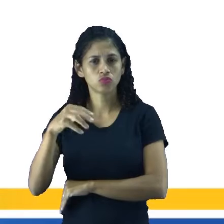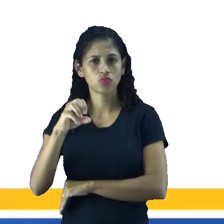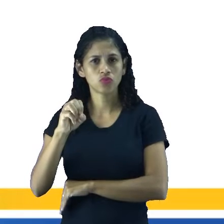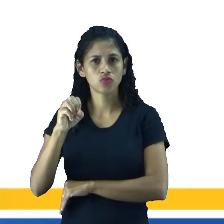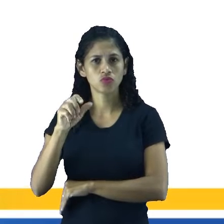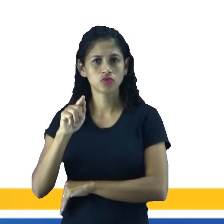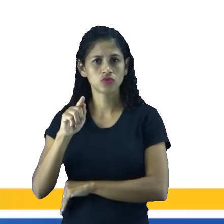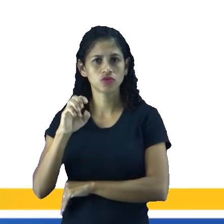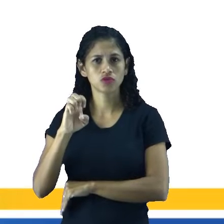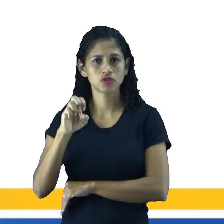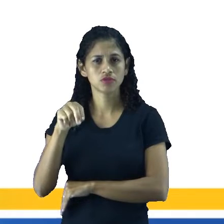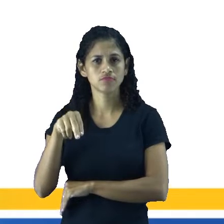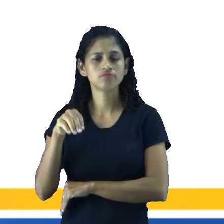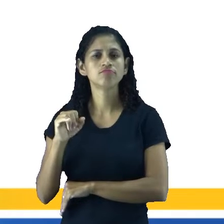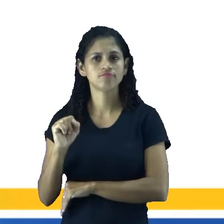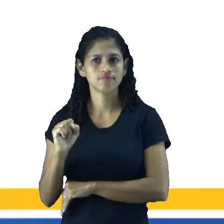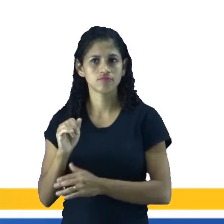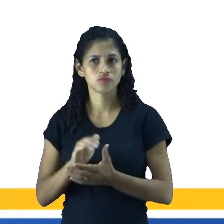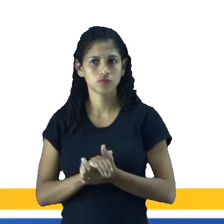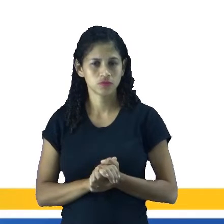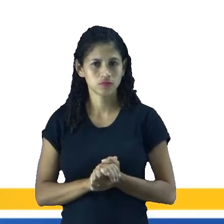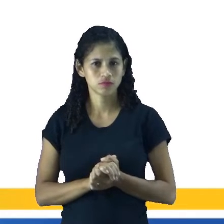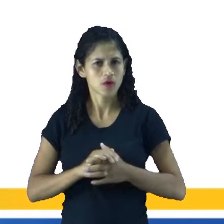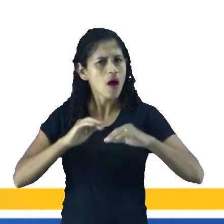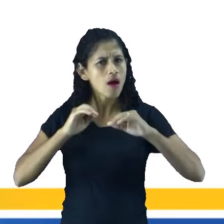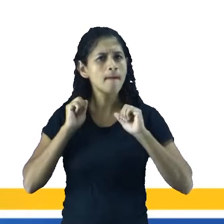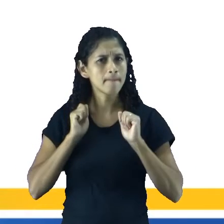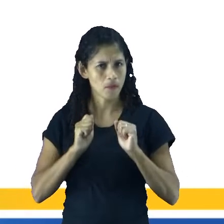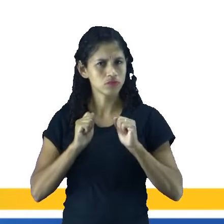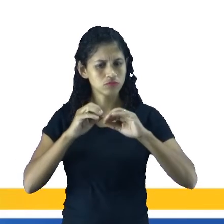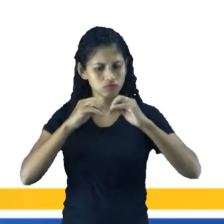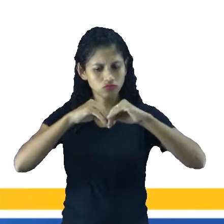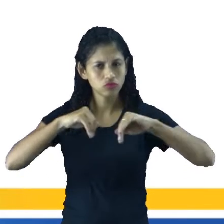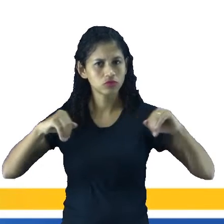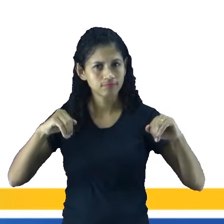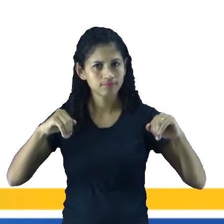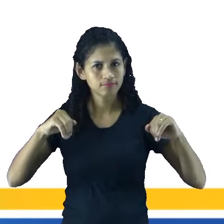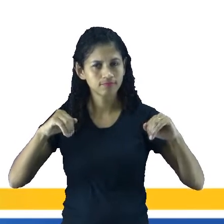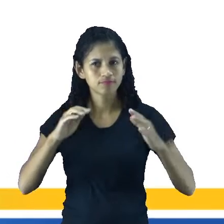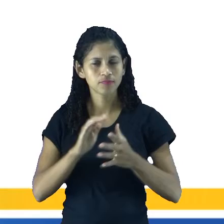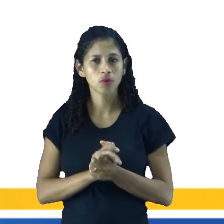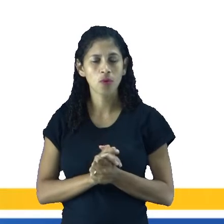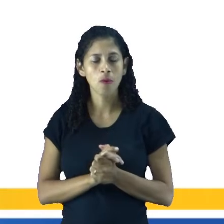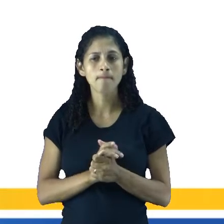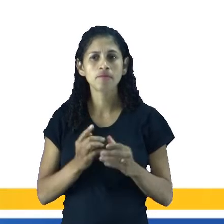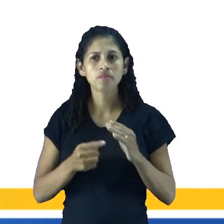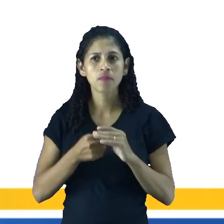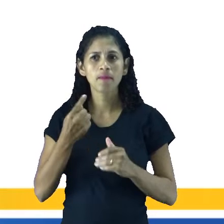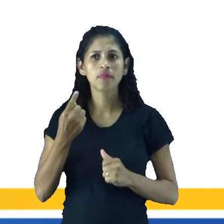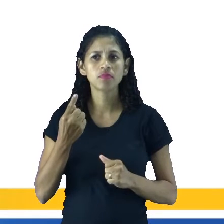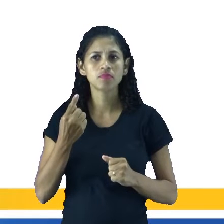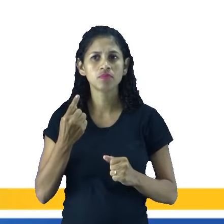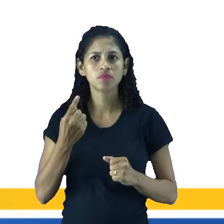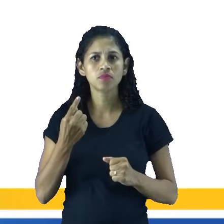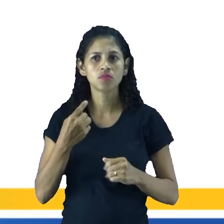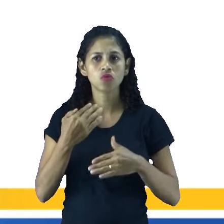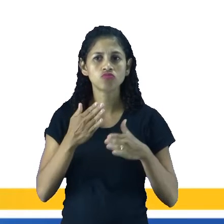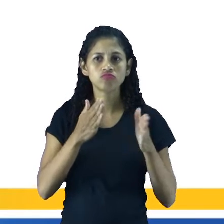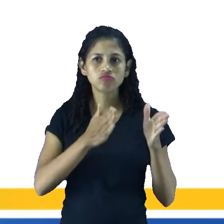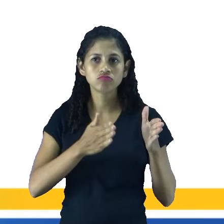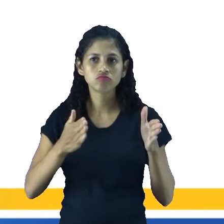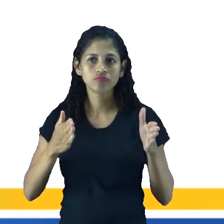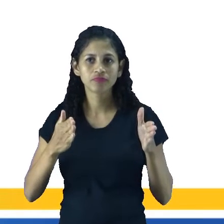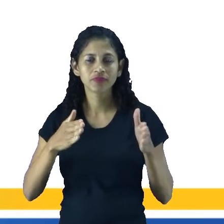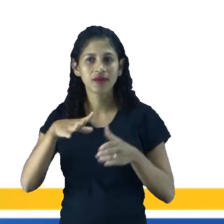água? Para isso, a gente vai conhecer alguns processos. O primeiro processo que aparece para vocês aí é o processo da